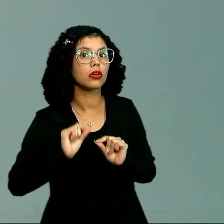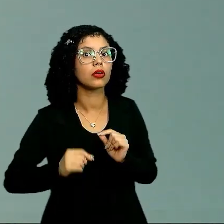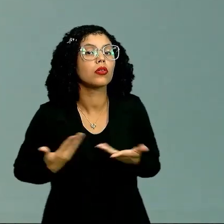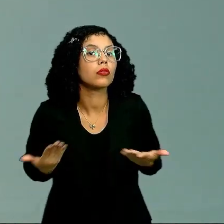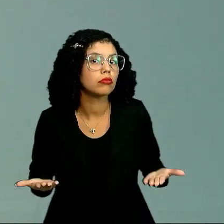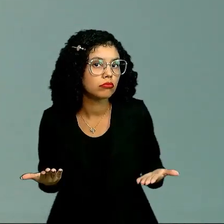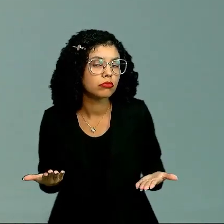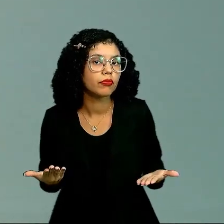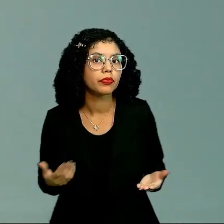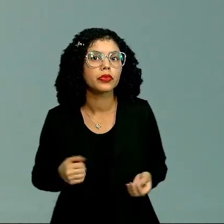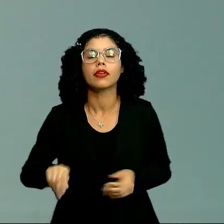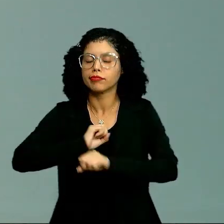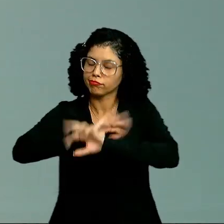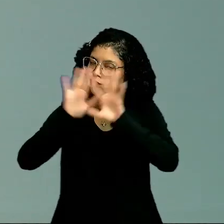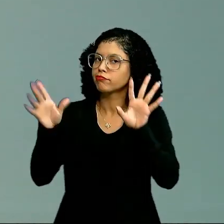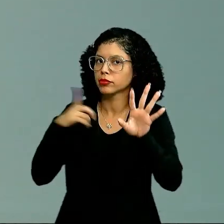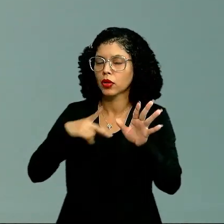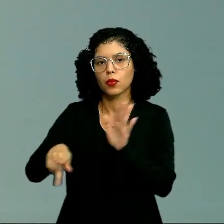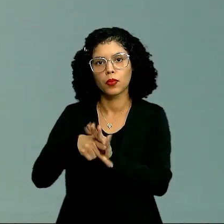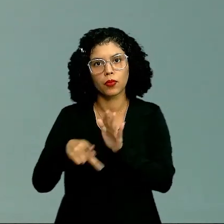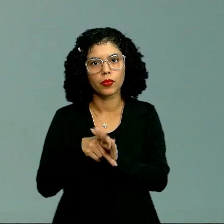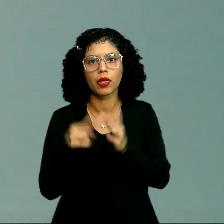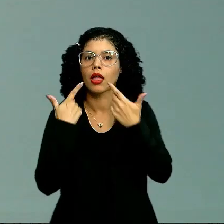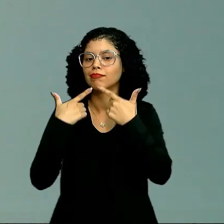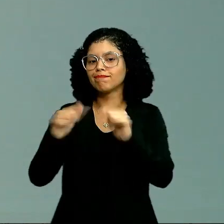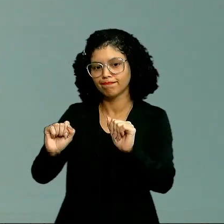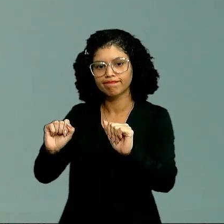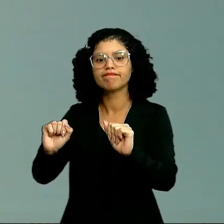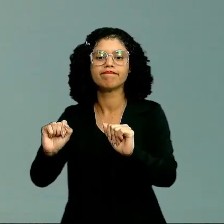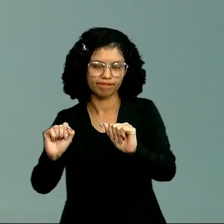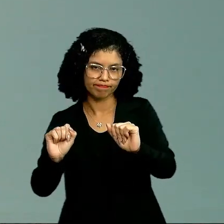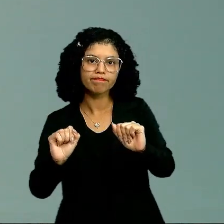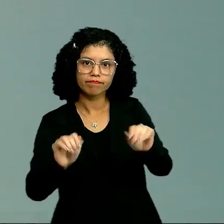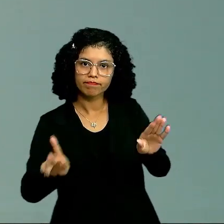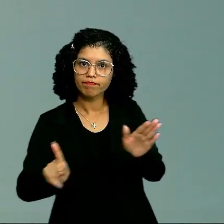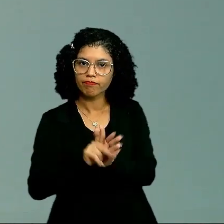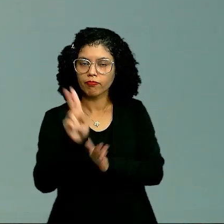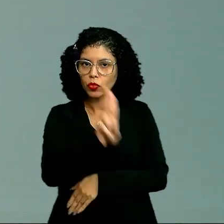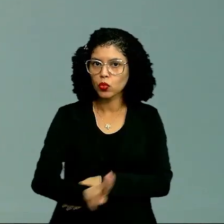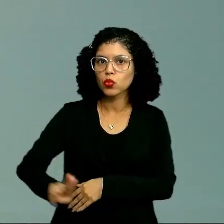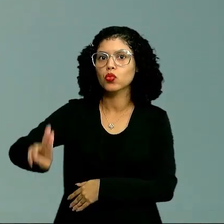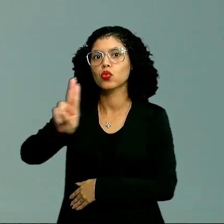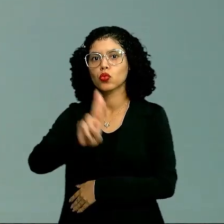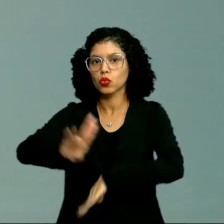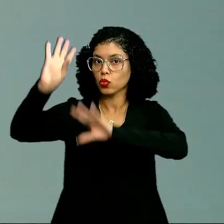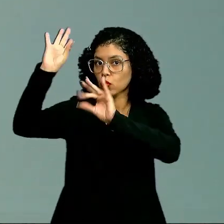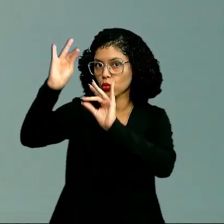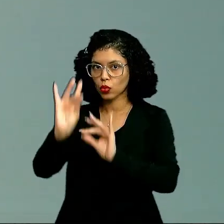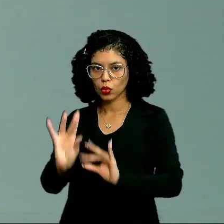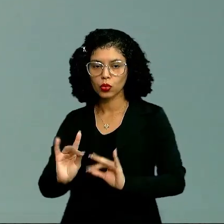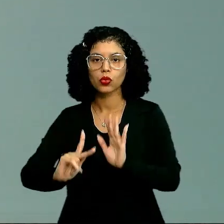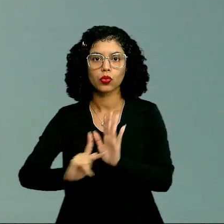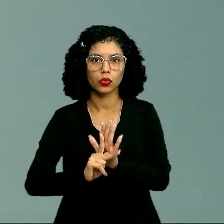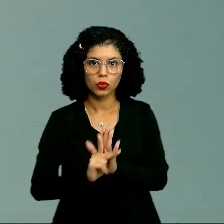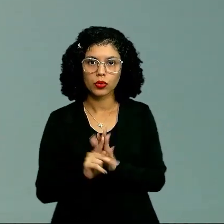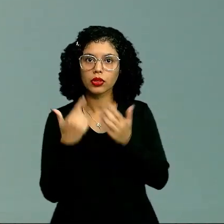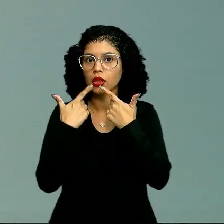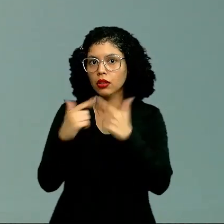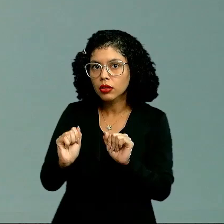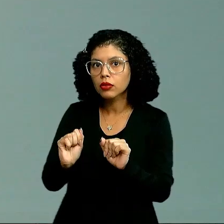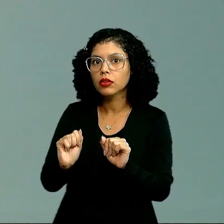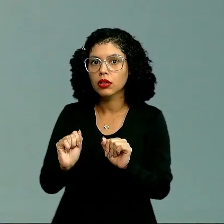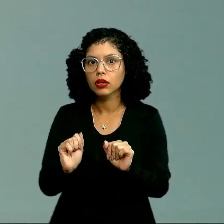Obviamente que o objeto de trabalho é a língua, é a linguagem, então ele usa os recursos disponíveis na